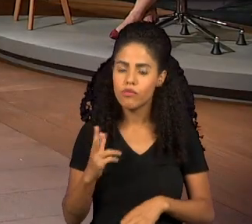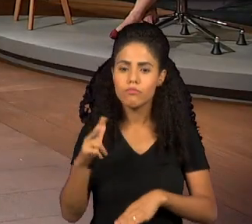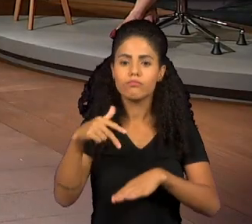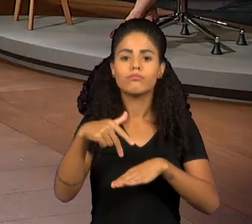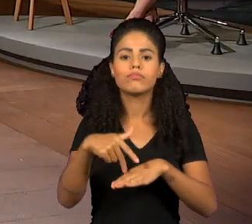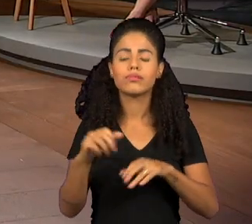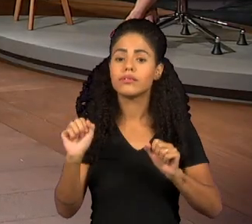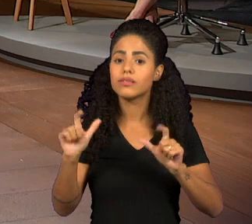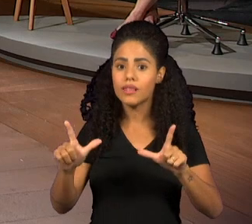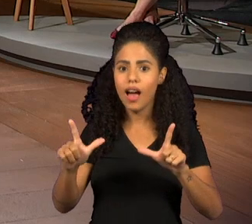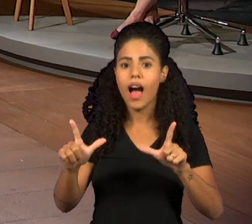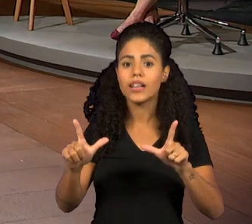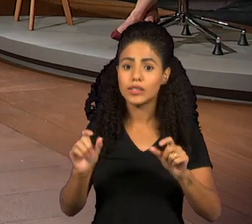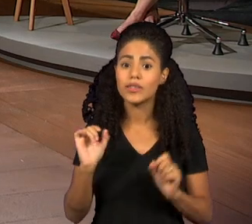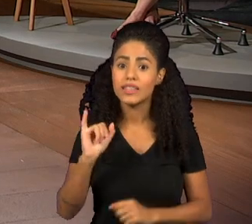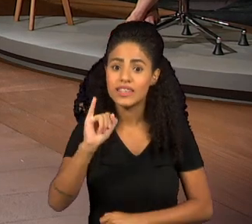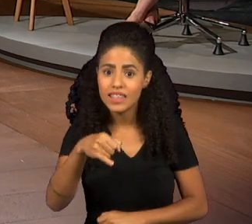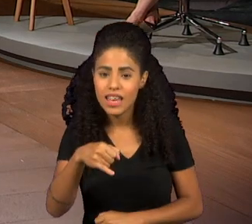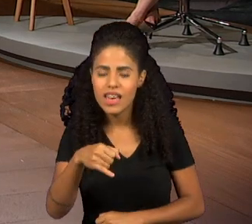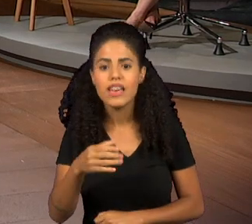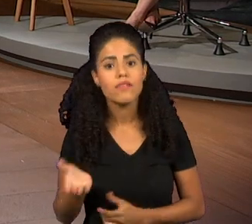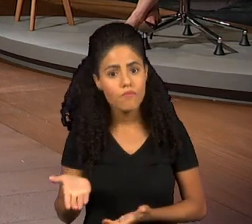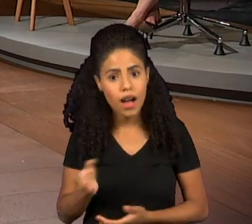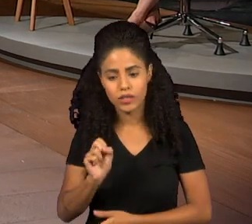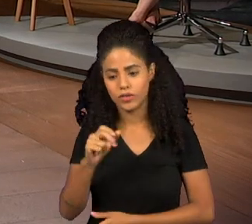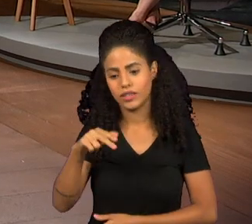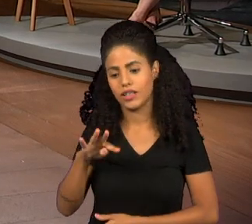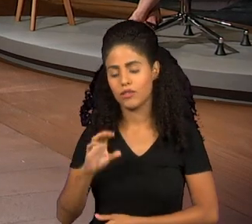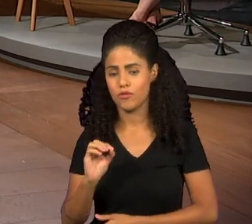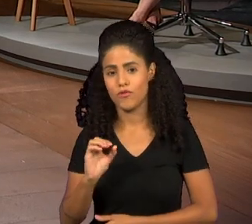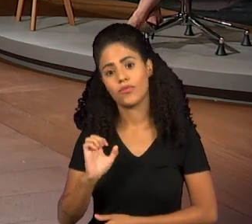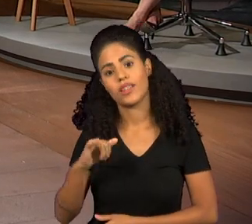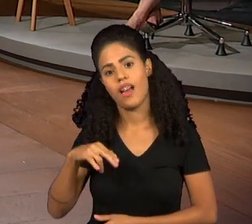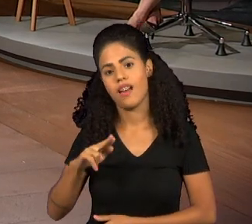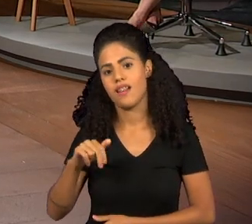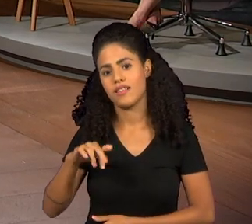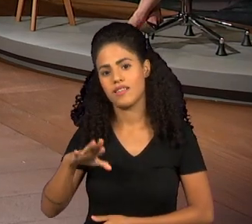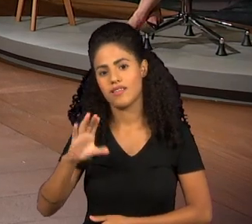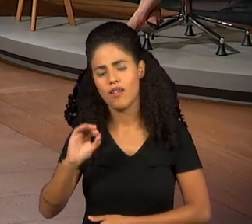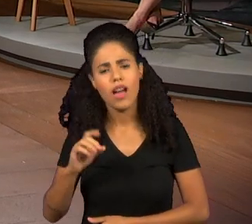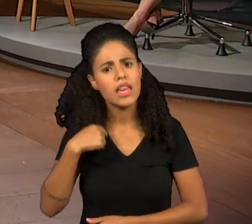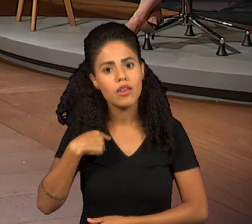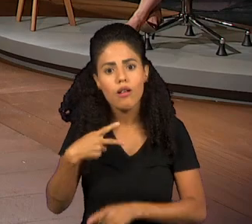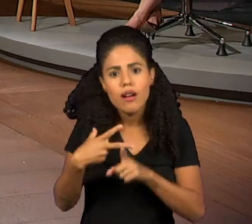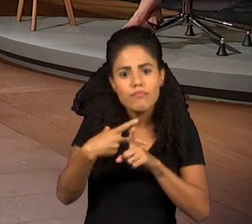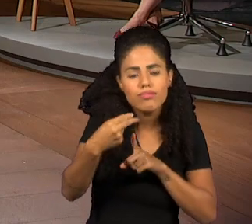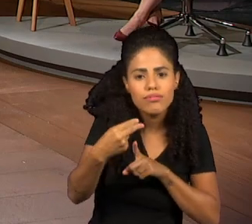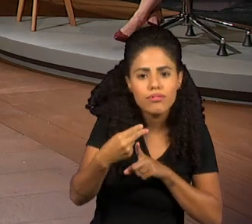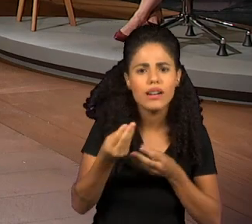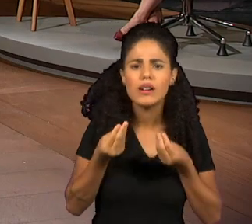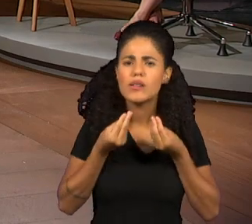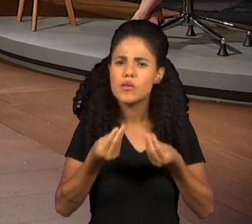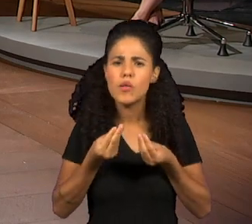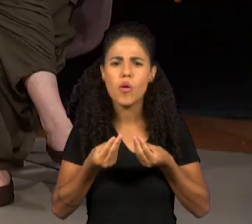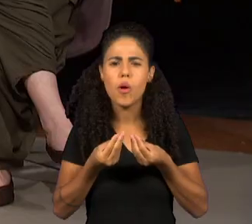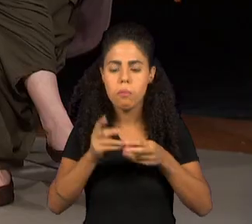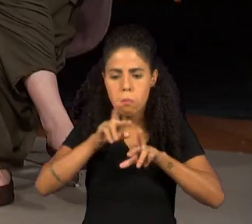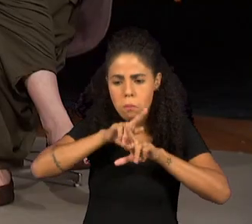cena da Branca Dias, do Santo Inquérito. E ganhei. Eu ganhei, gente, assim, eram